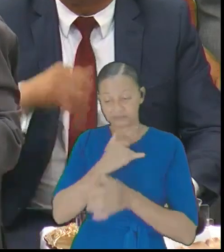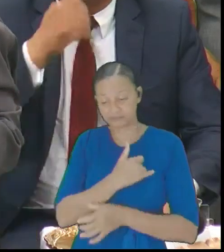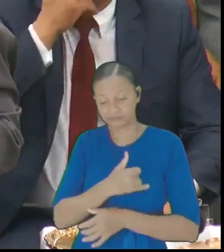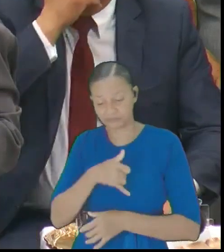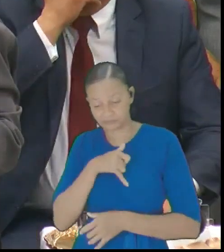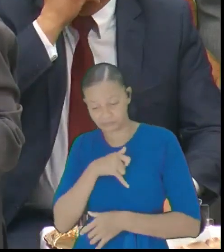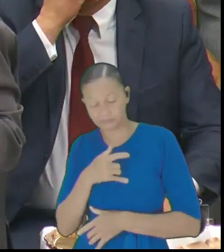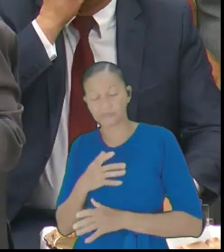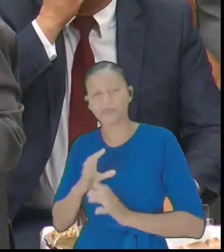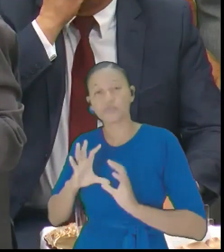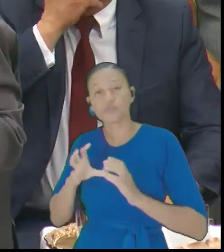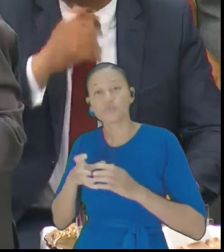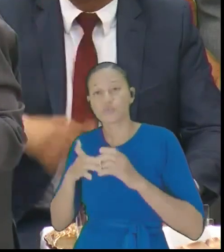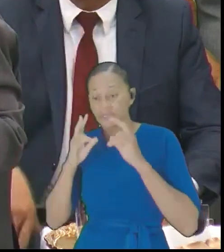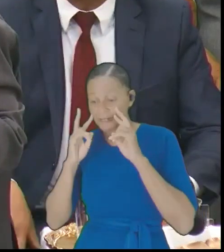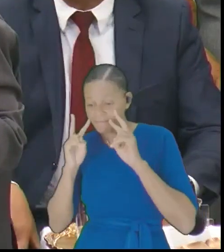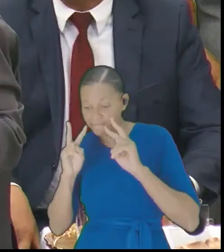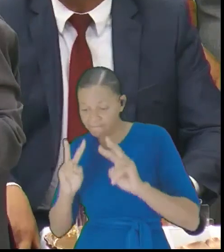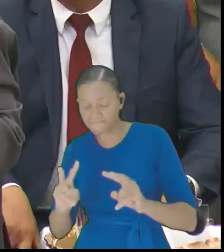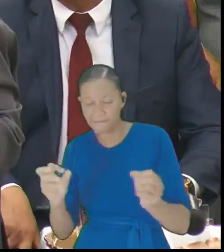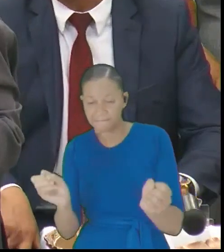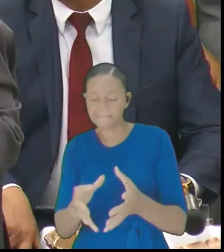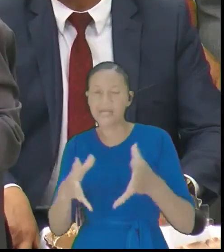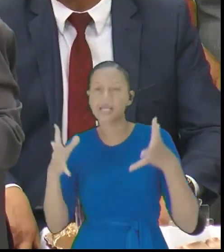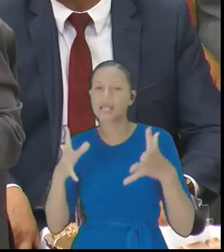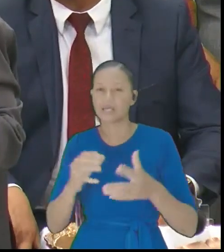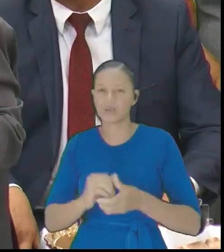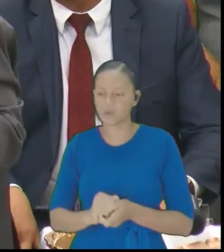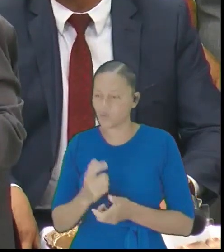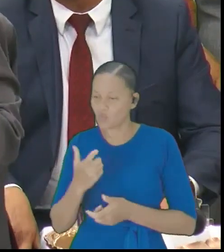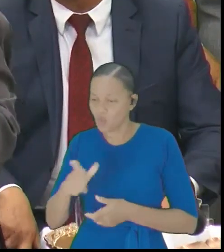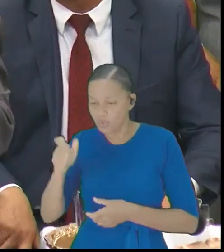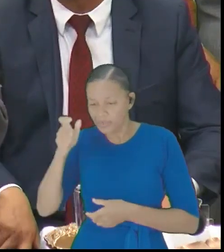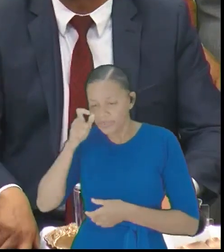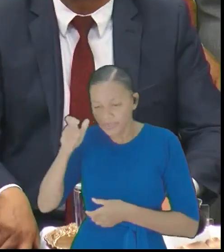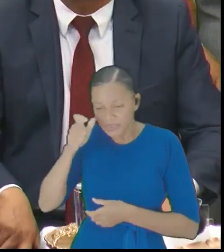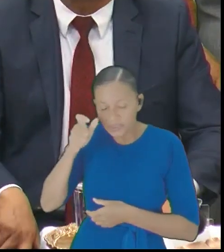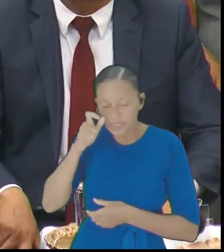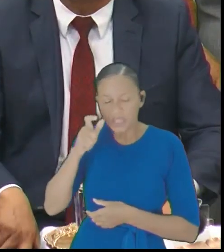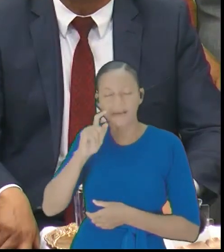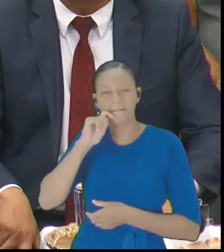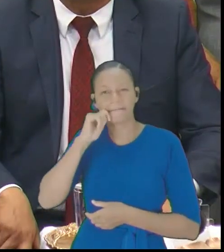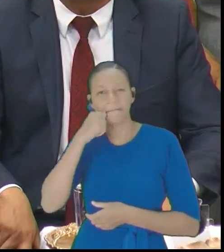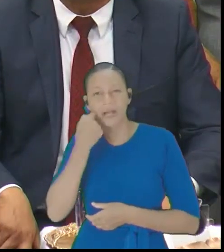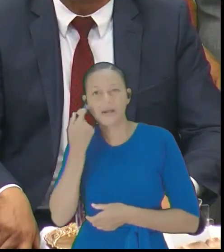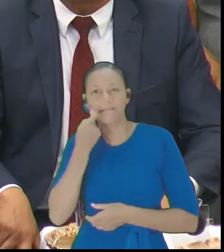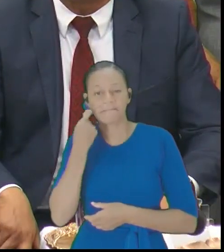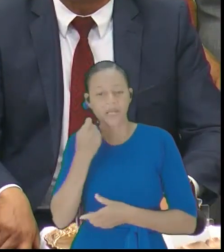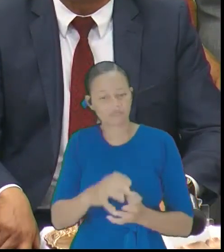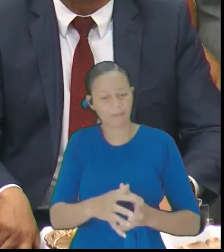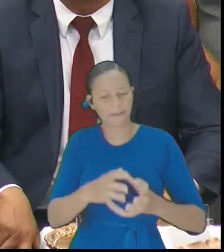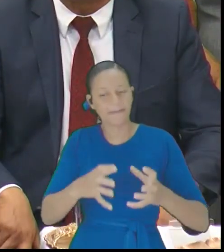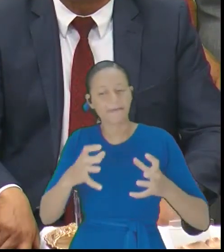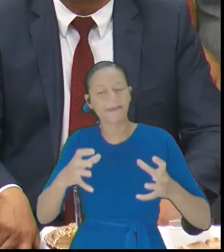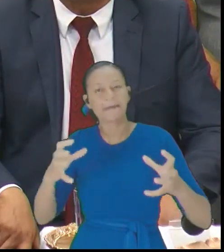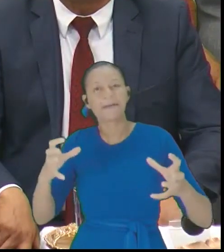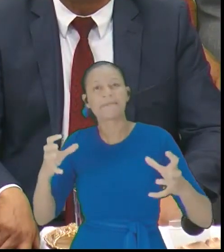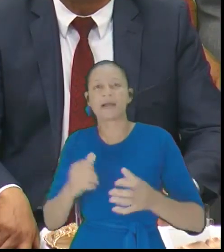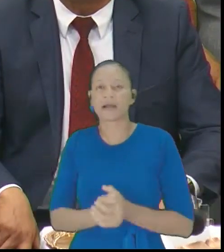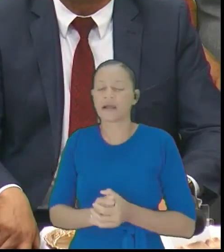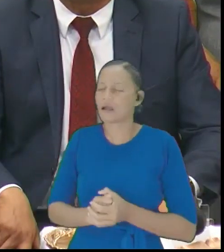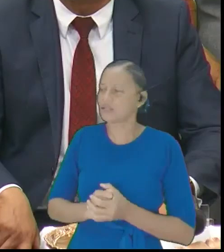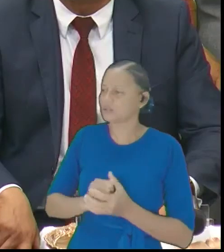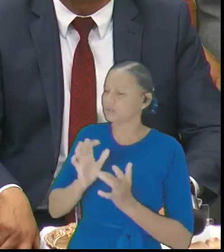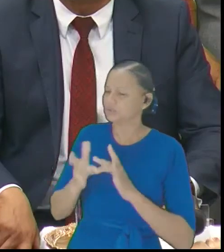grupo queria ver milagre, o outro estava interessado nos pães e peixes que multiplicava. Aí Jesus apertou o sermão e disse: hoje não vai